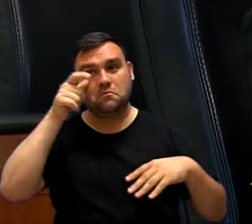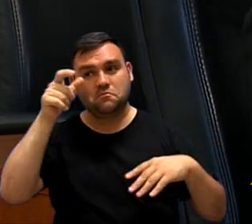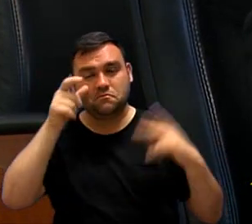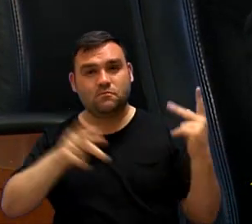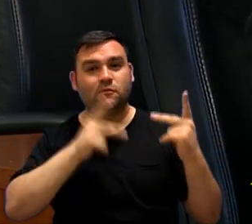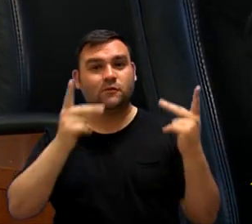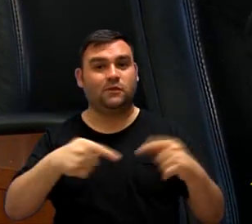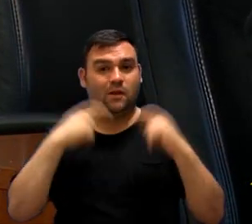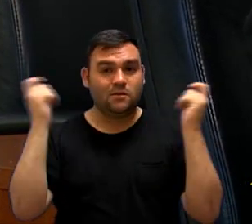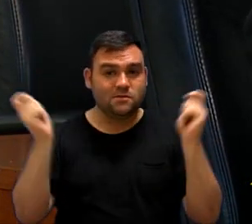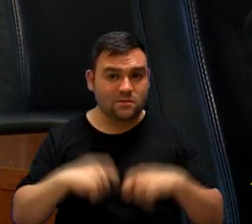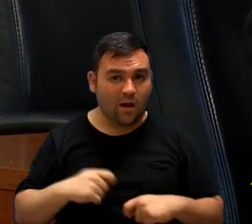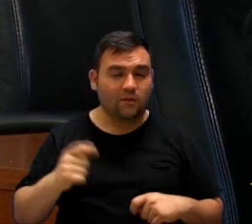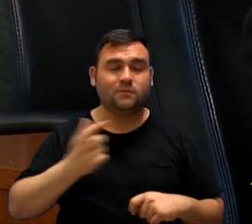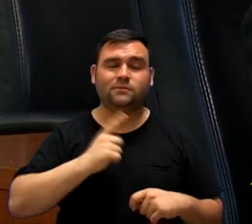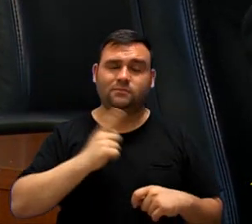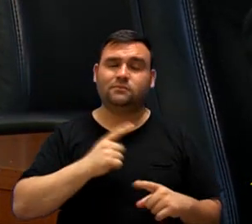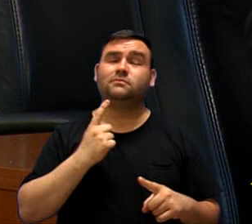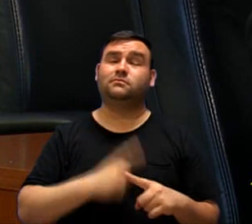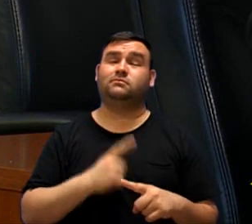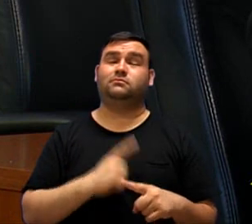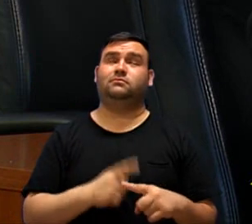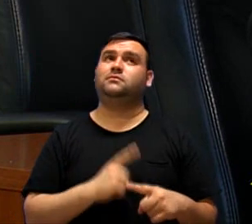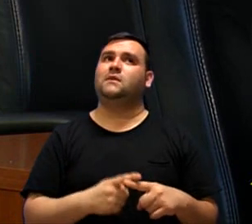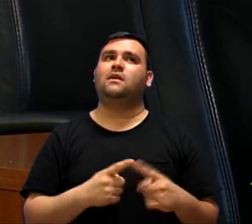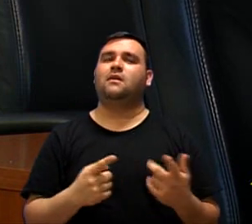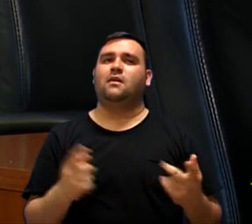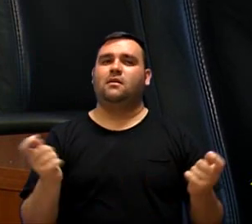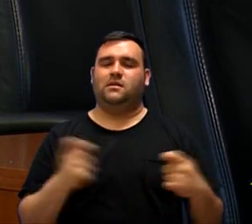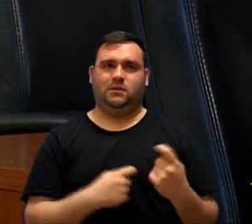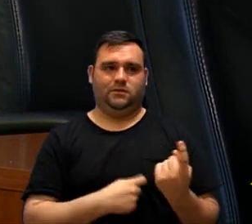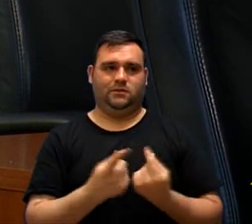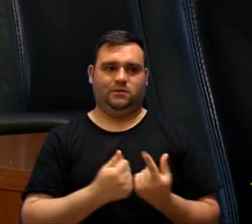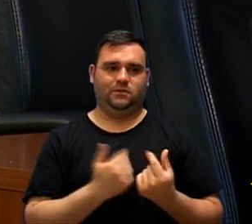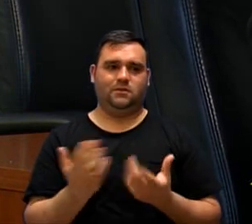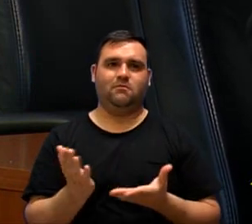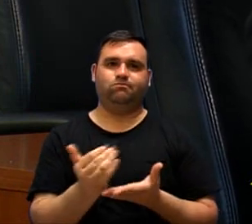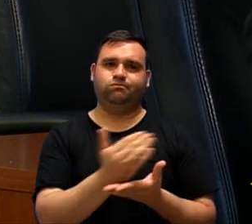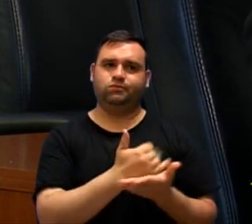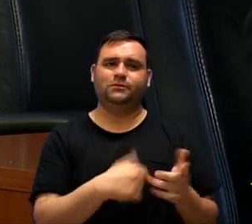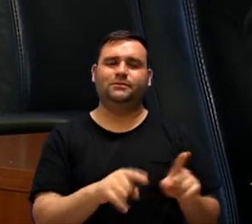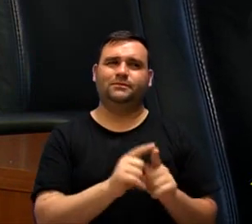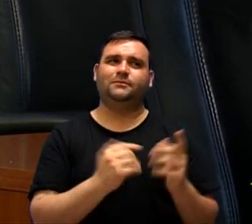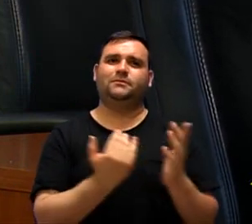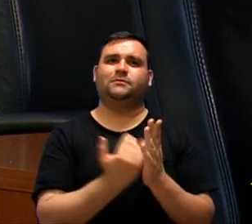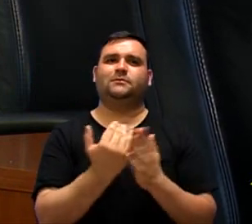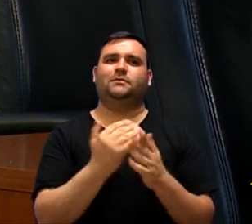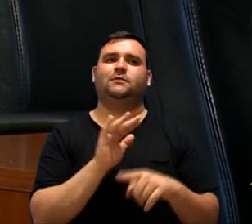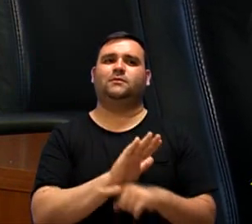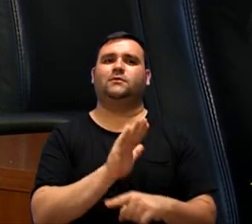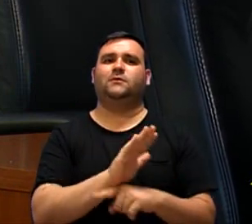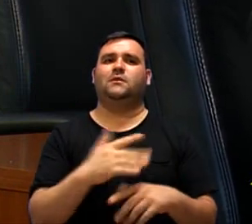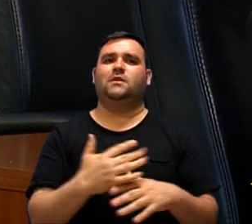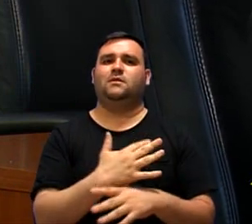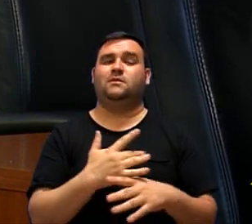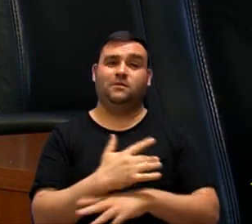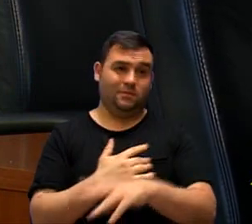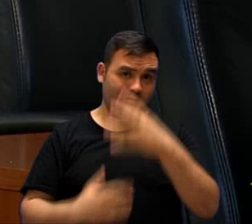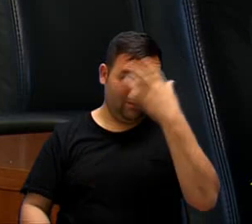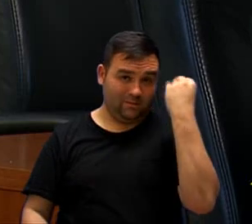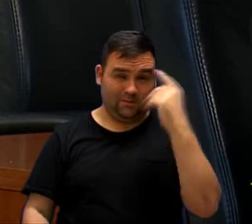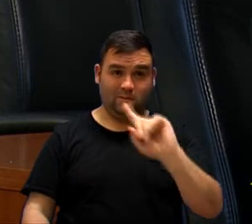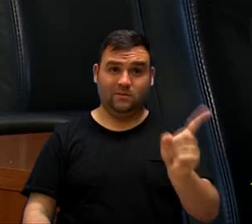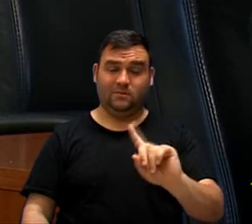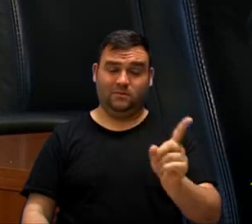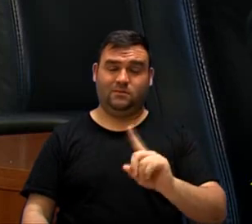bem explorado para captar recursos, trazer receitas para a cidade. Não esqueçam disso quando